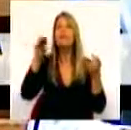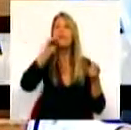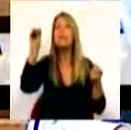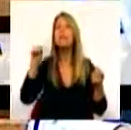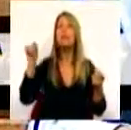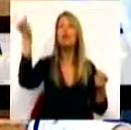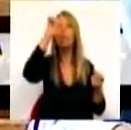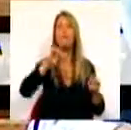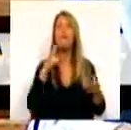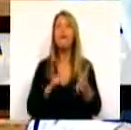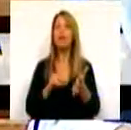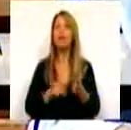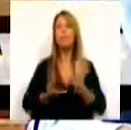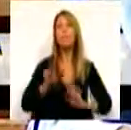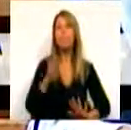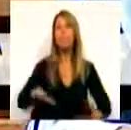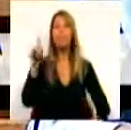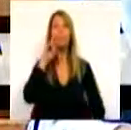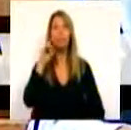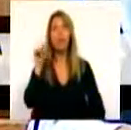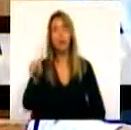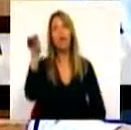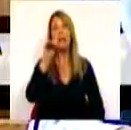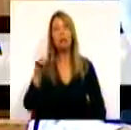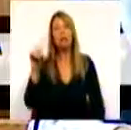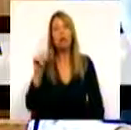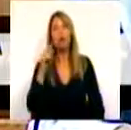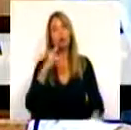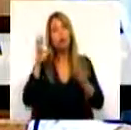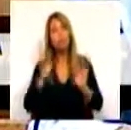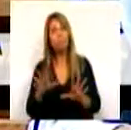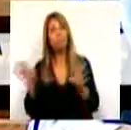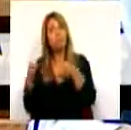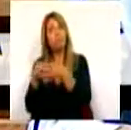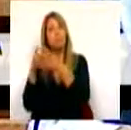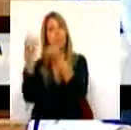naturalmente as áreas protegidas são dos territórios onde eles mais se irão concentrar.